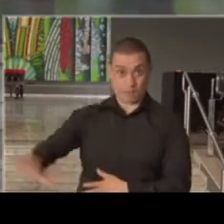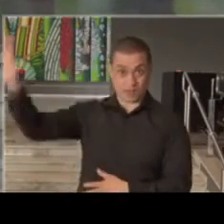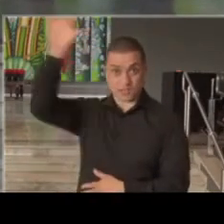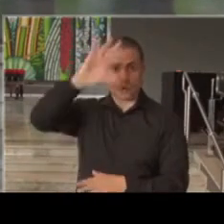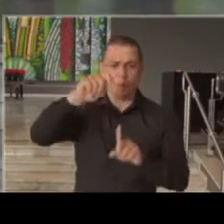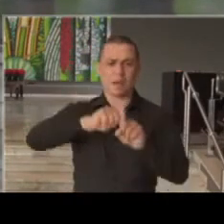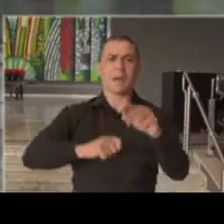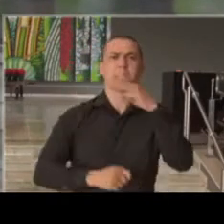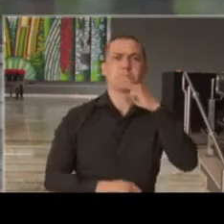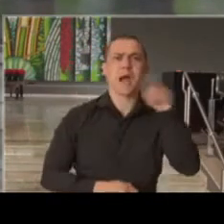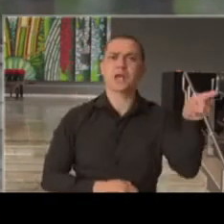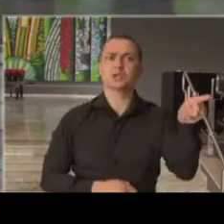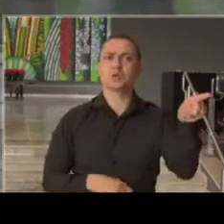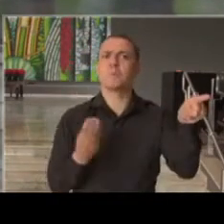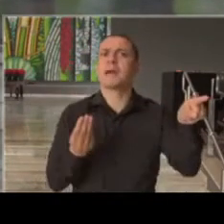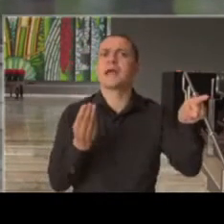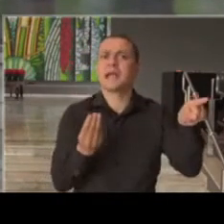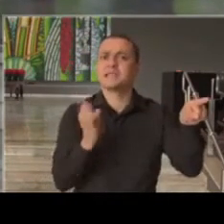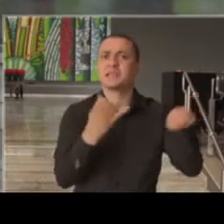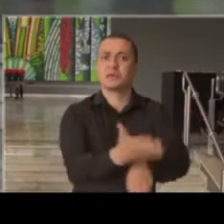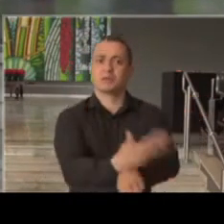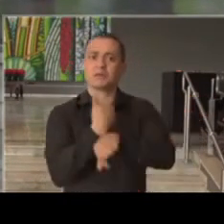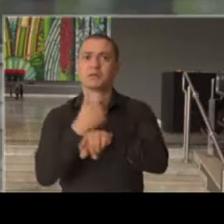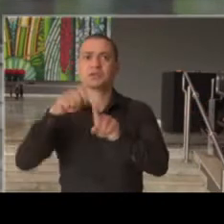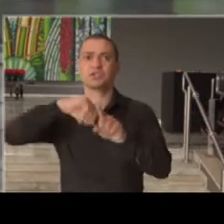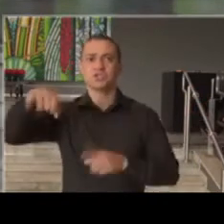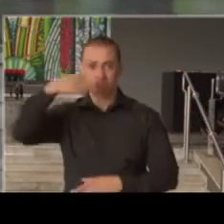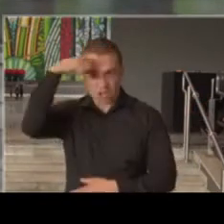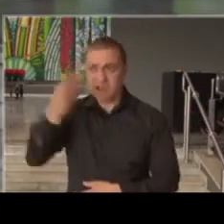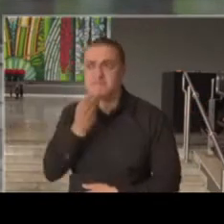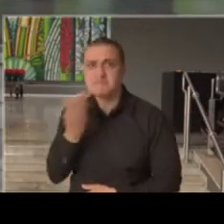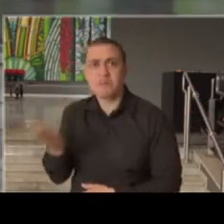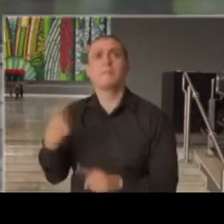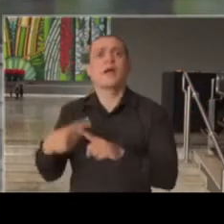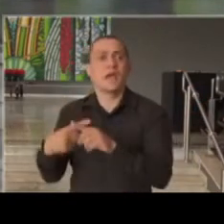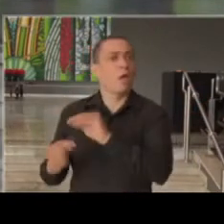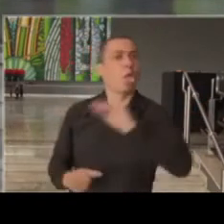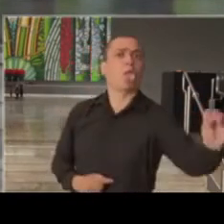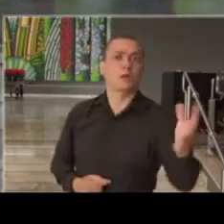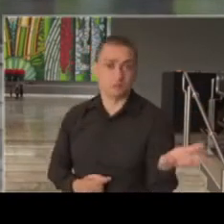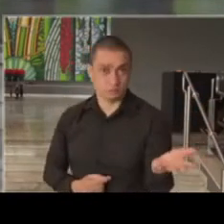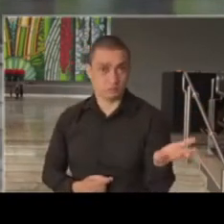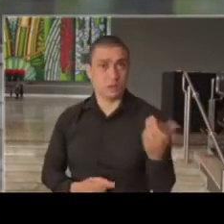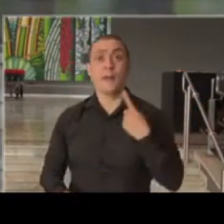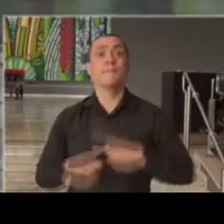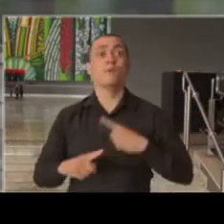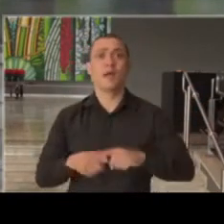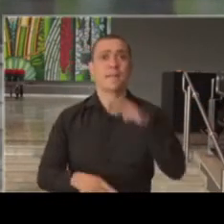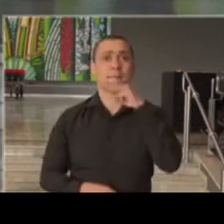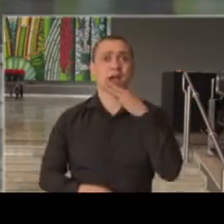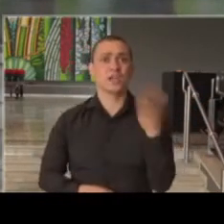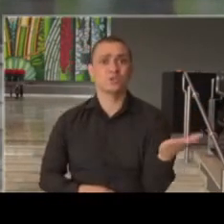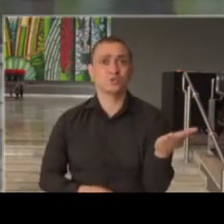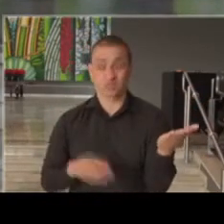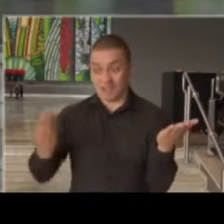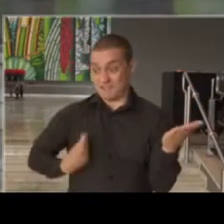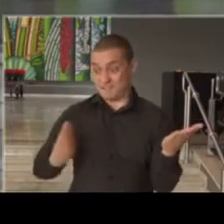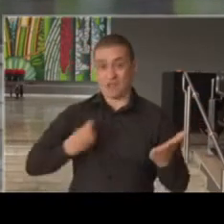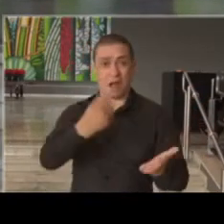março, se podemos fazer isso em janeiro? Por que iniciar a vacinação que